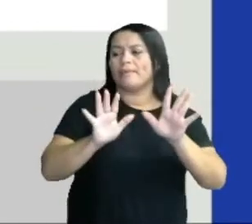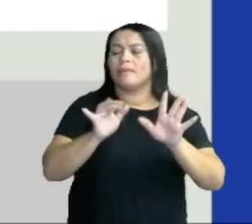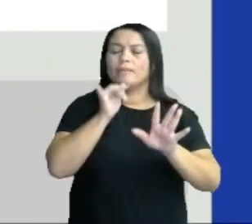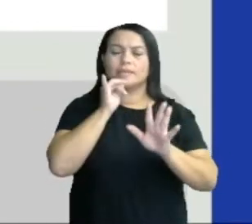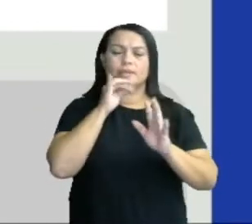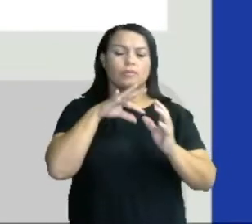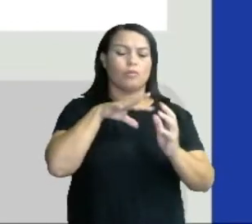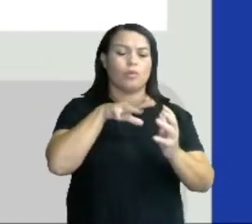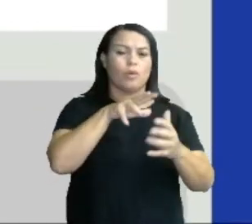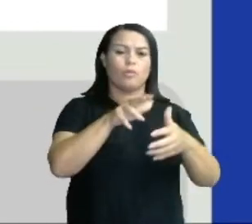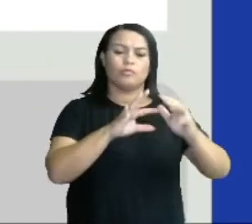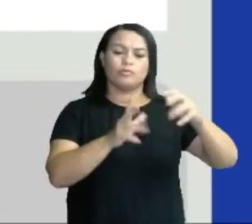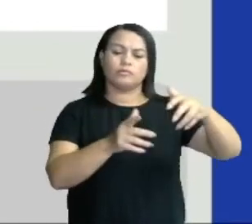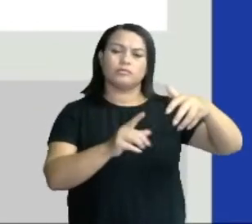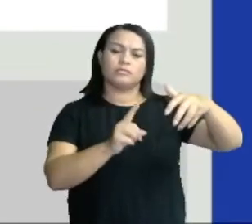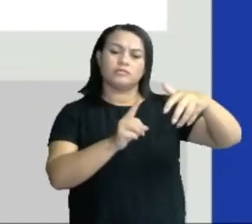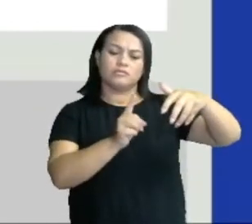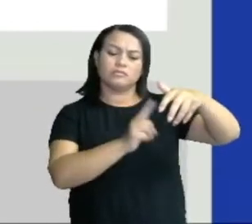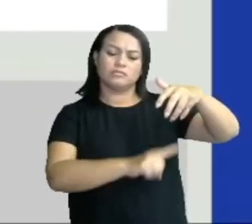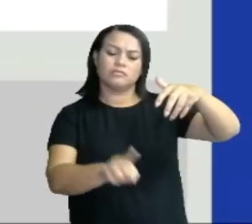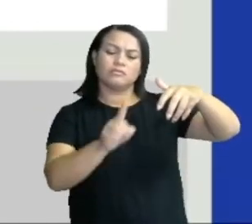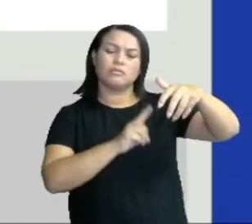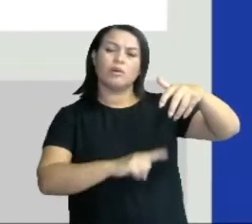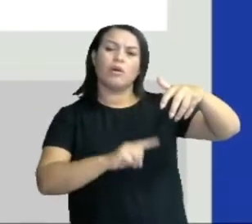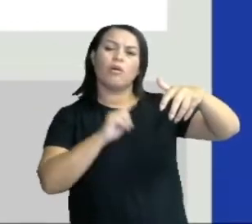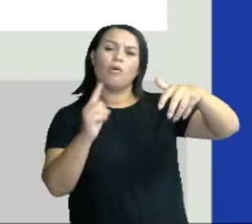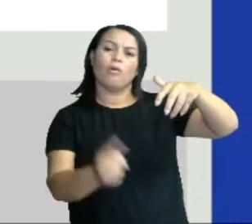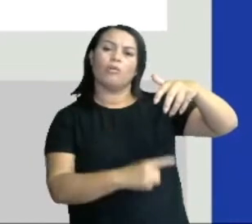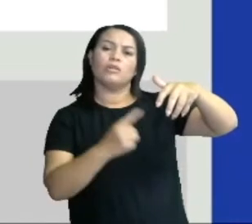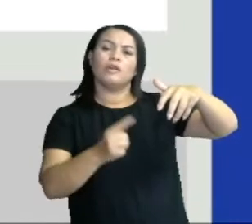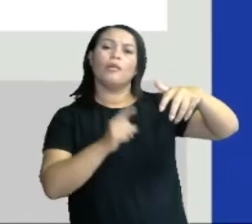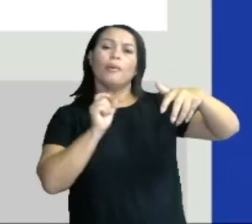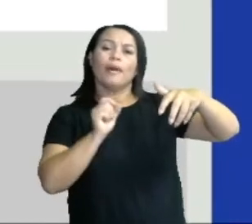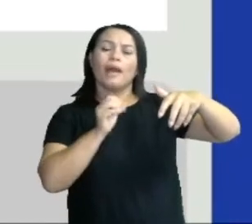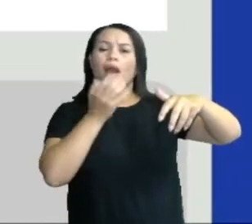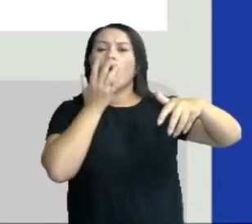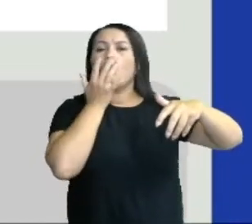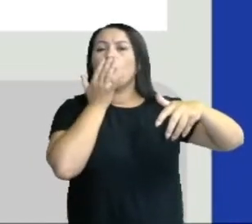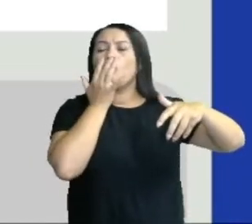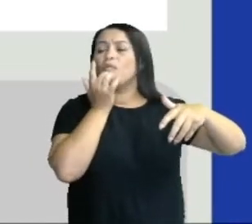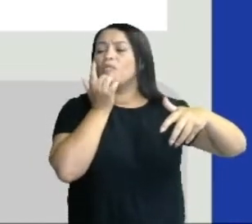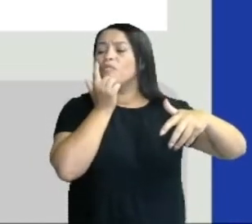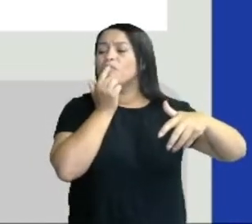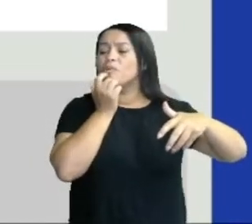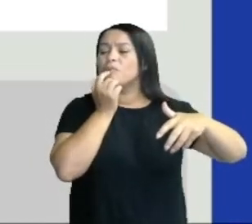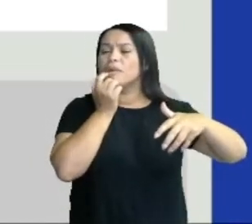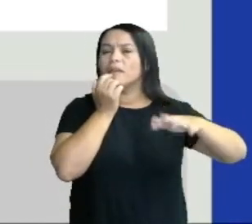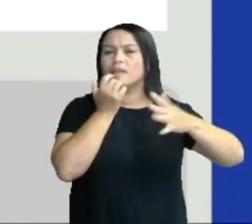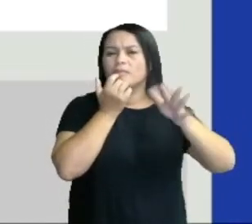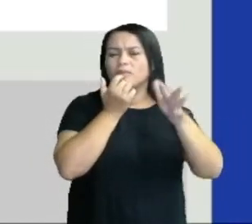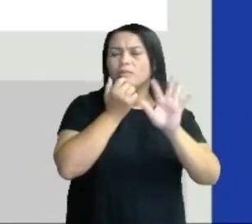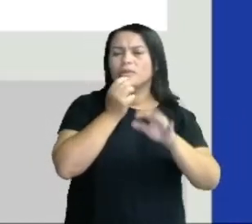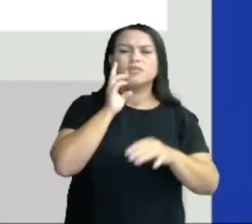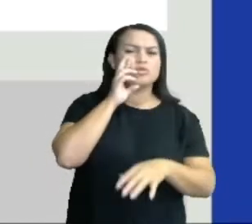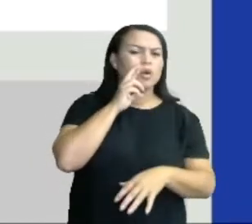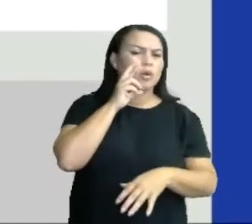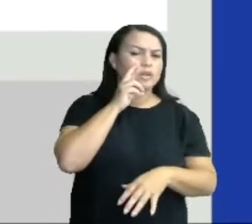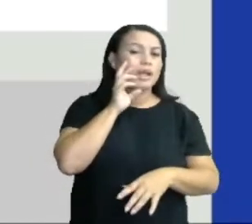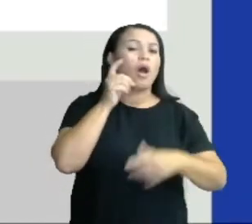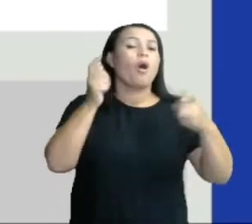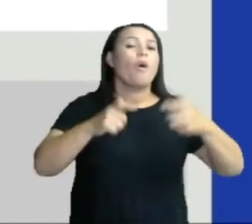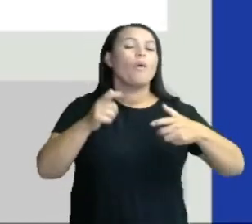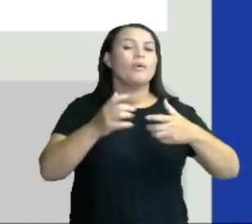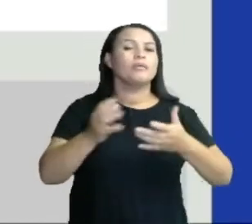aqui o continente africano bem com a cor aqui avermelhada, né, rosada, e aí você não consegue, por exemplo, ver o Brasil nessa